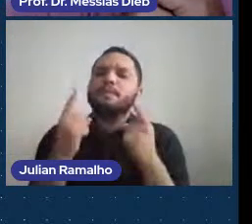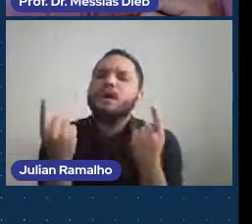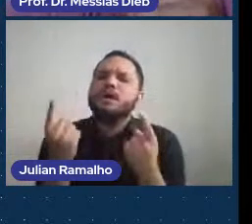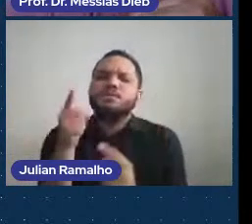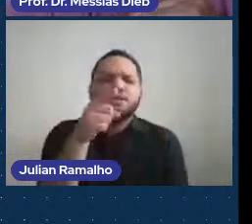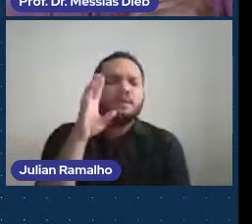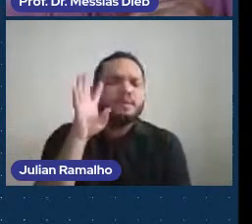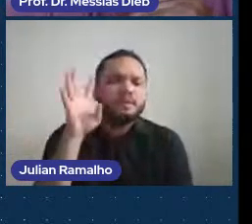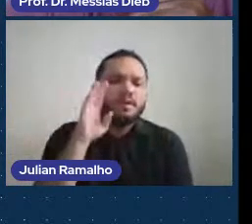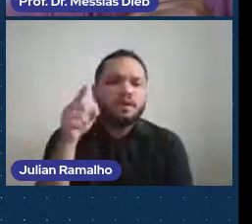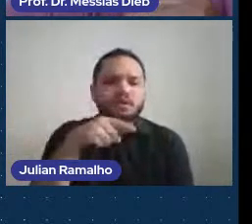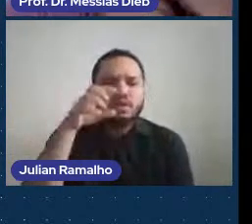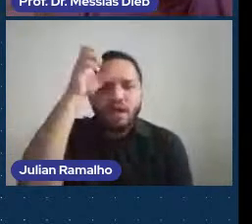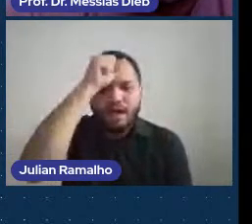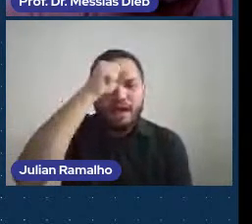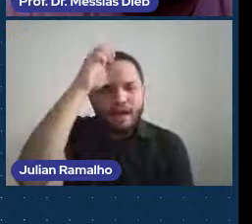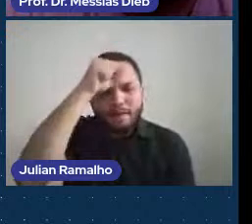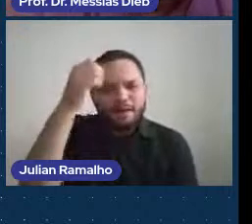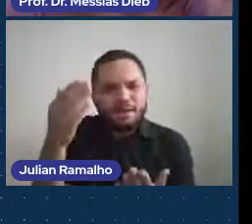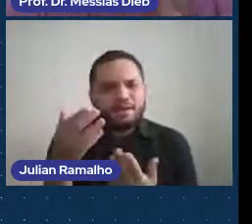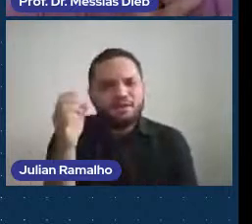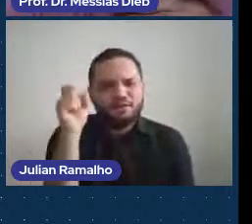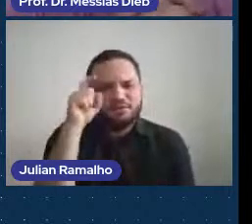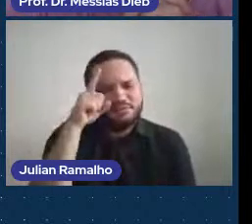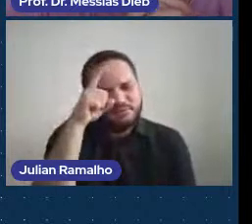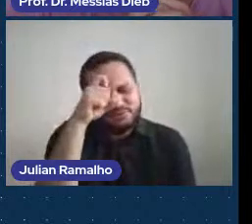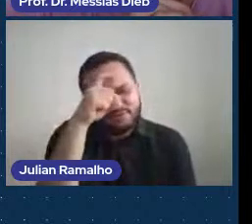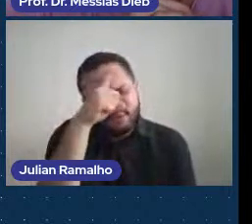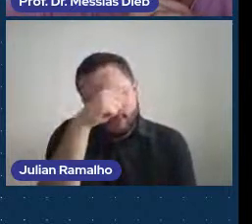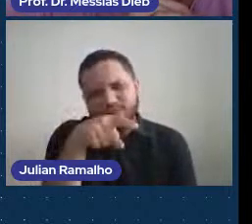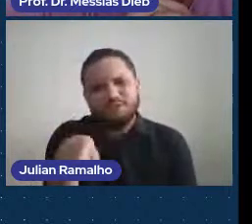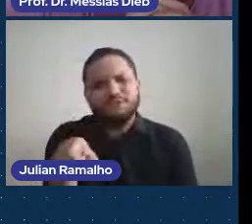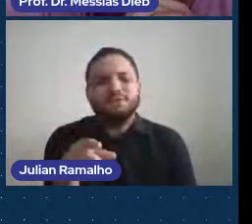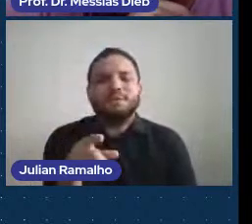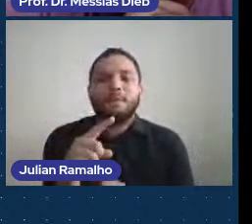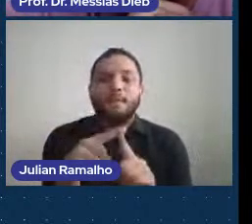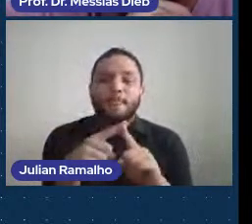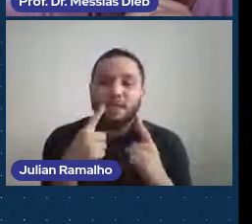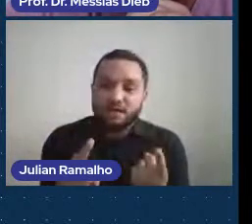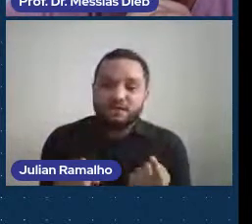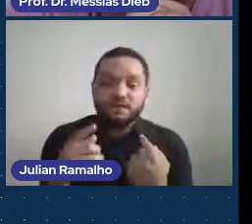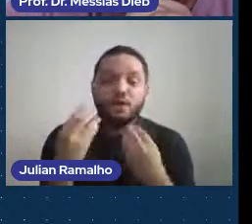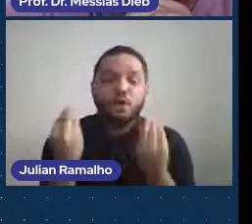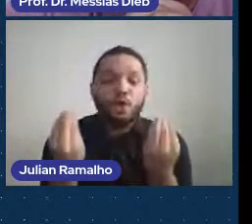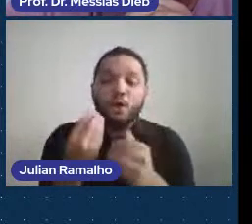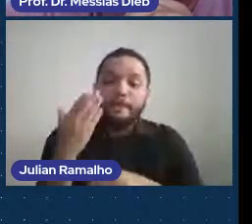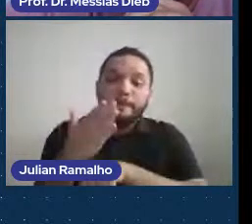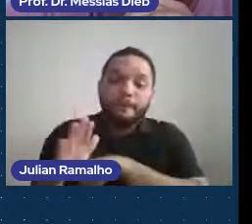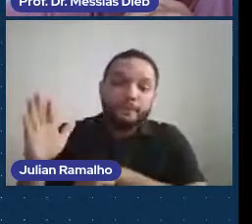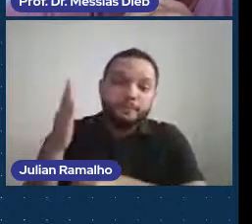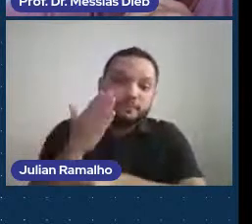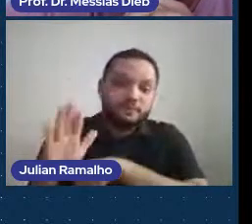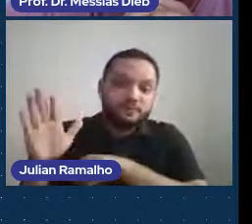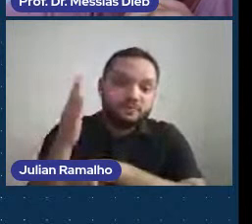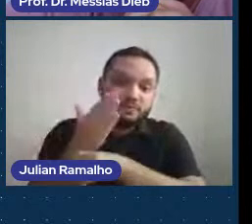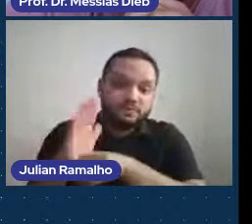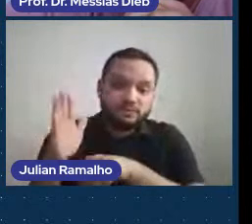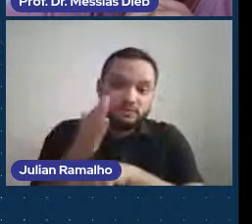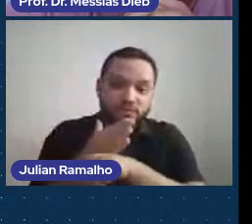que está aprendendo, isso é muito difícil. É. Então, a gente vai praticar aí, né, aquilo que o